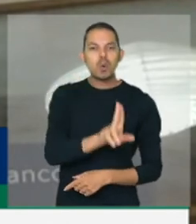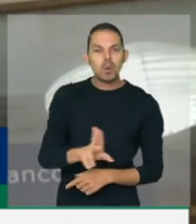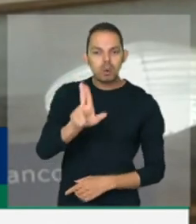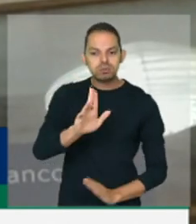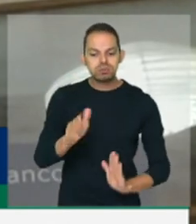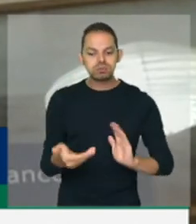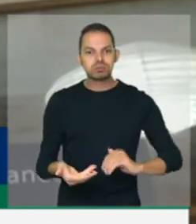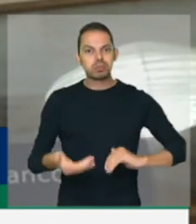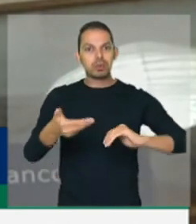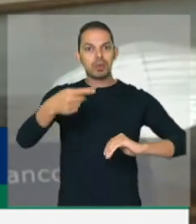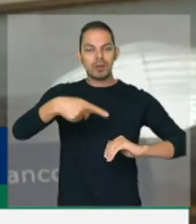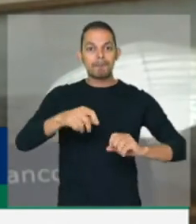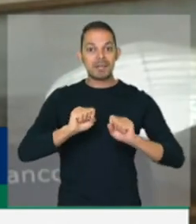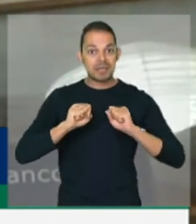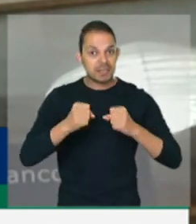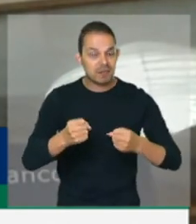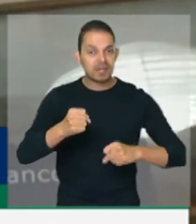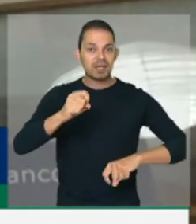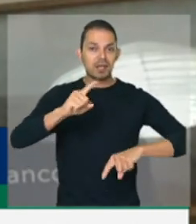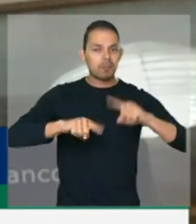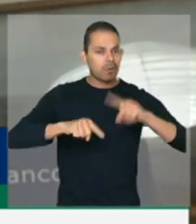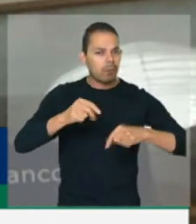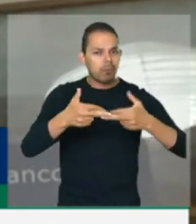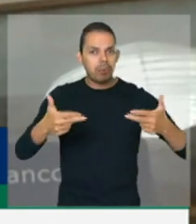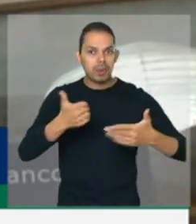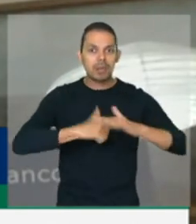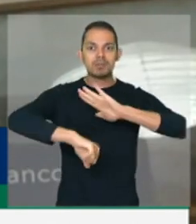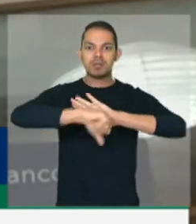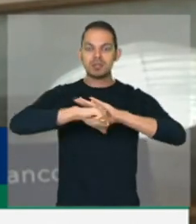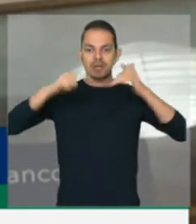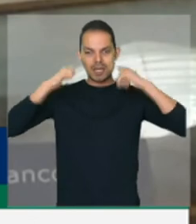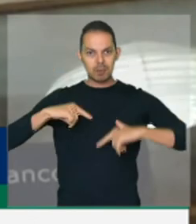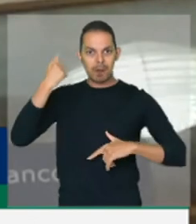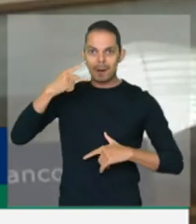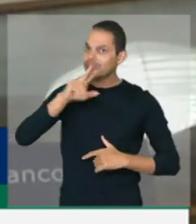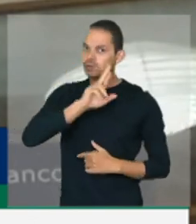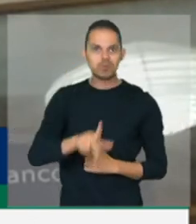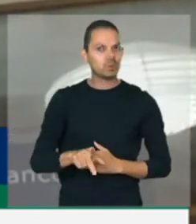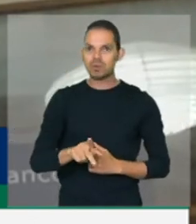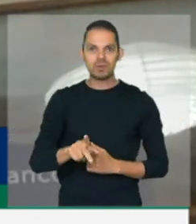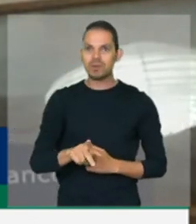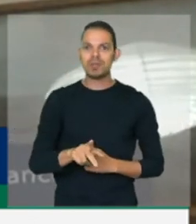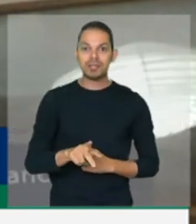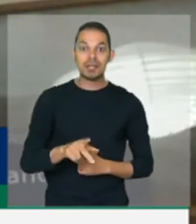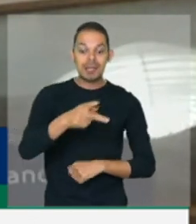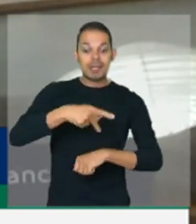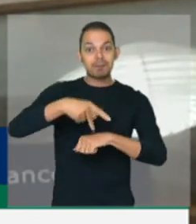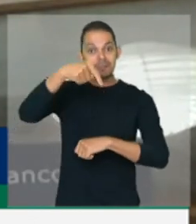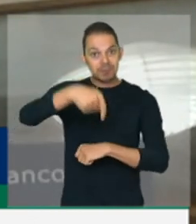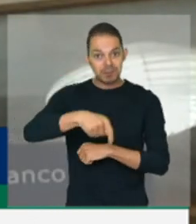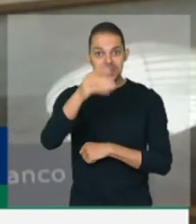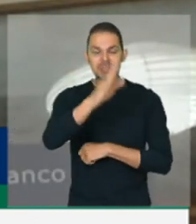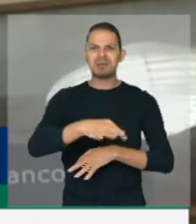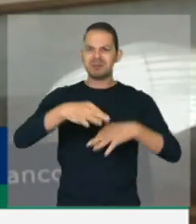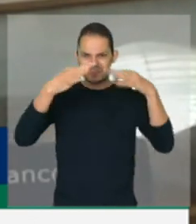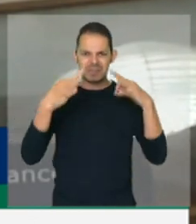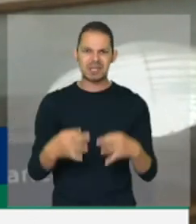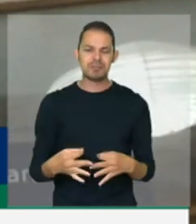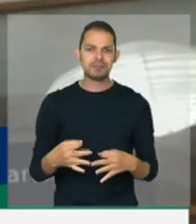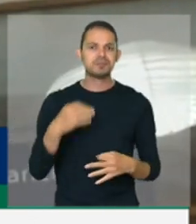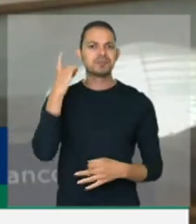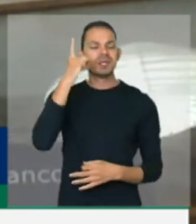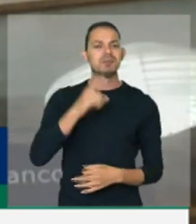parlamento para defender atos criminosos. Não é imunidade parlamentar. E esse país realmente,